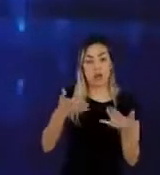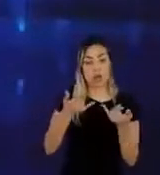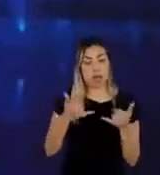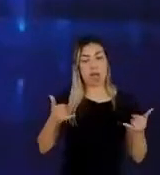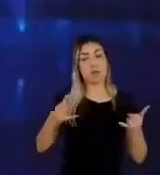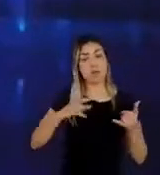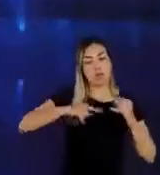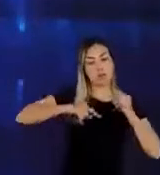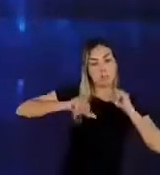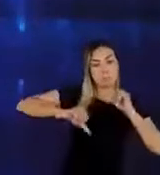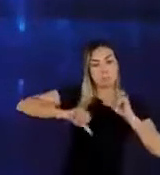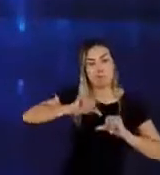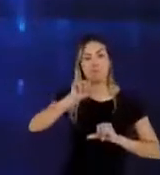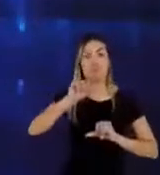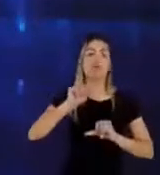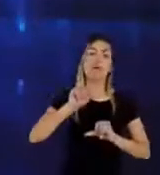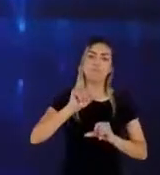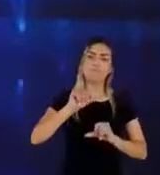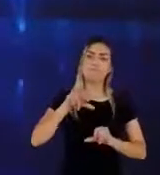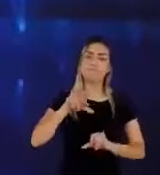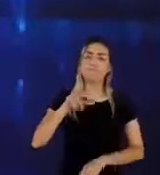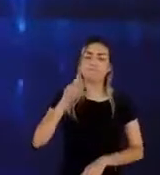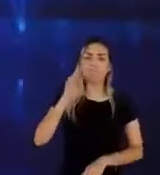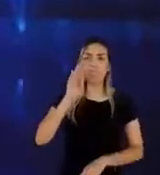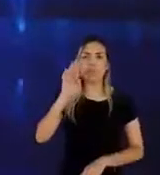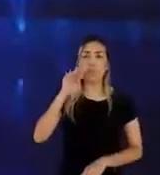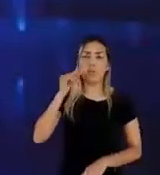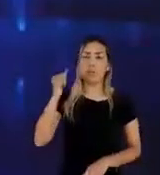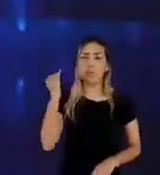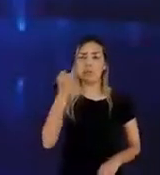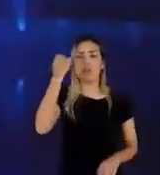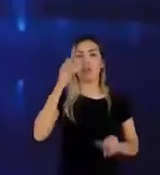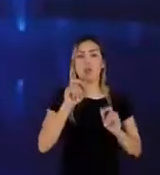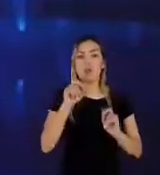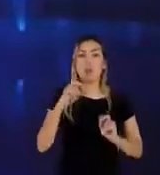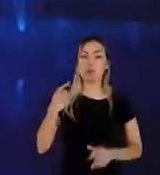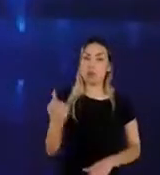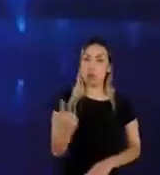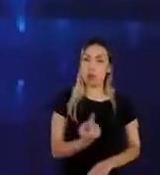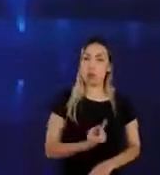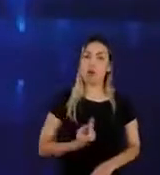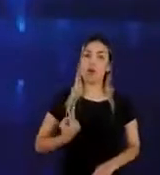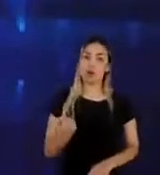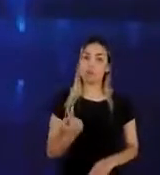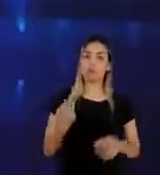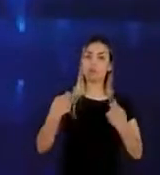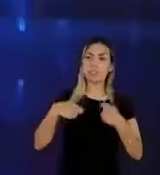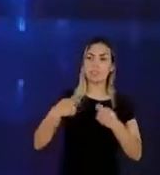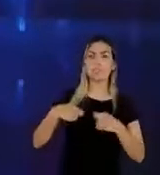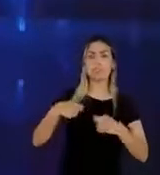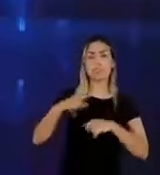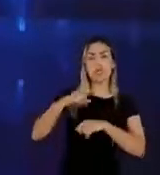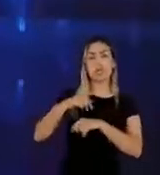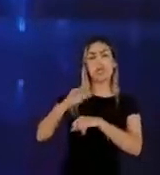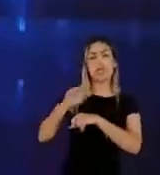E isso é fundamental que nós tenhamos elementos que permitam a inovação